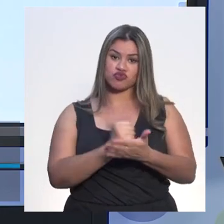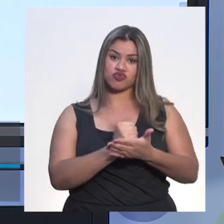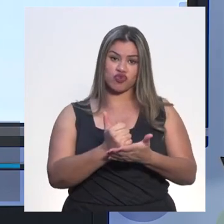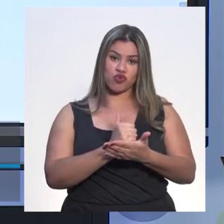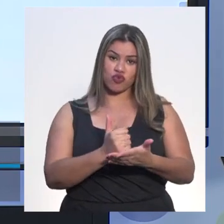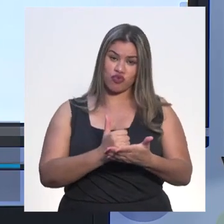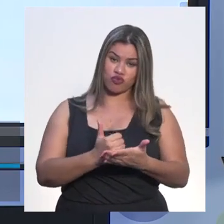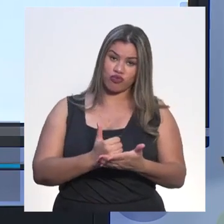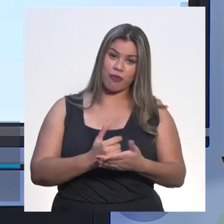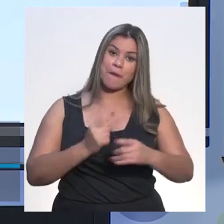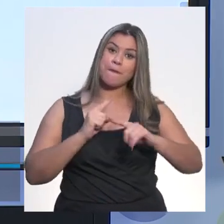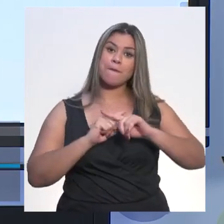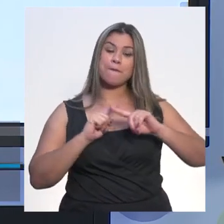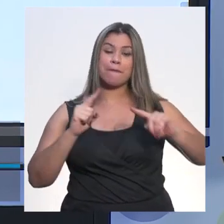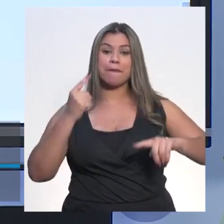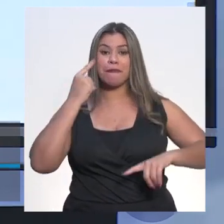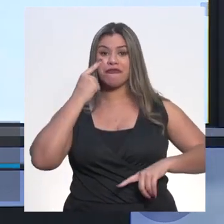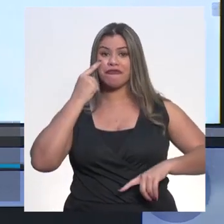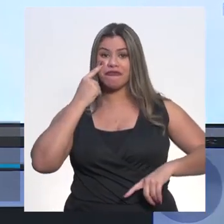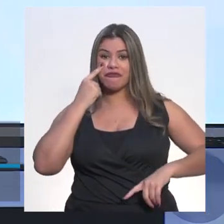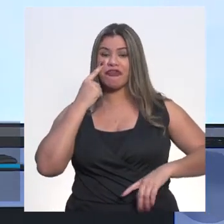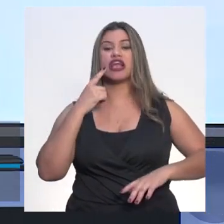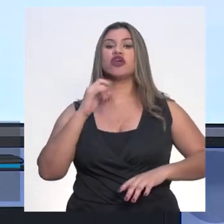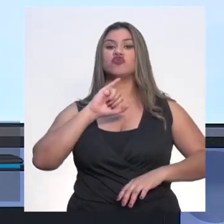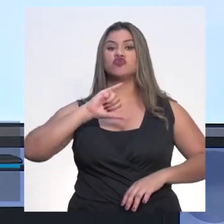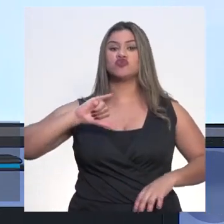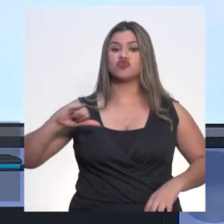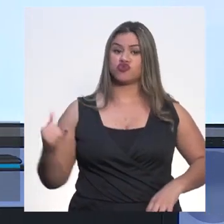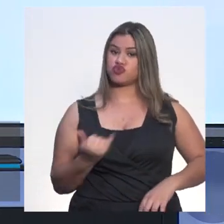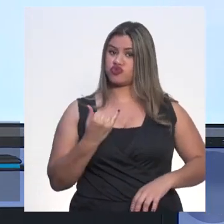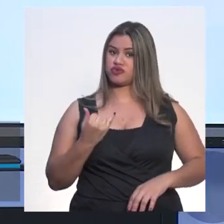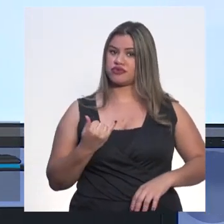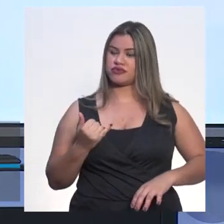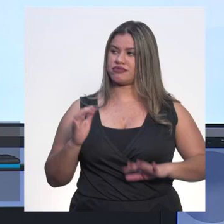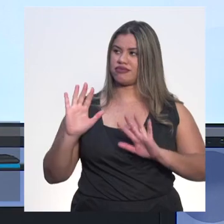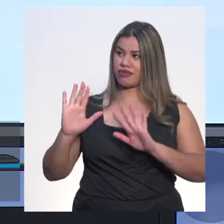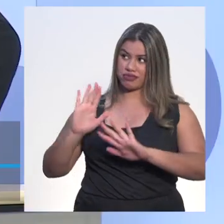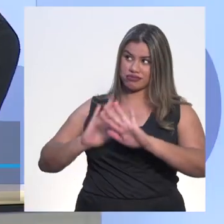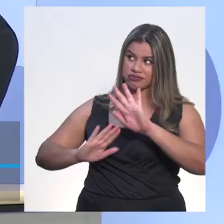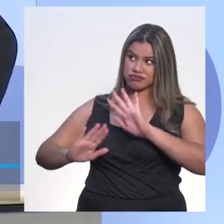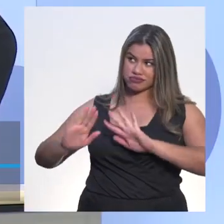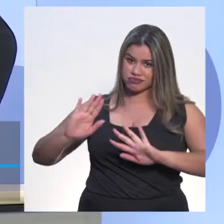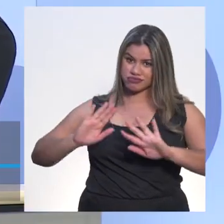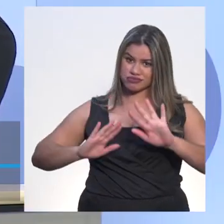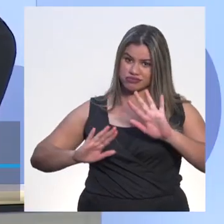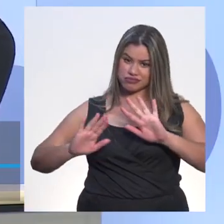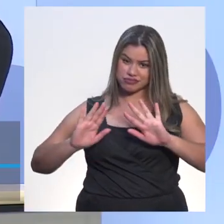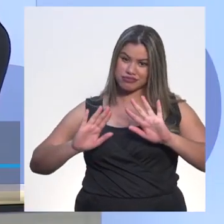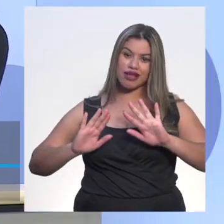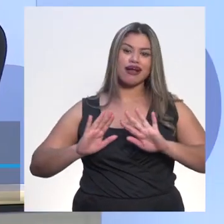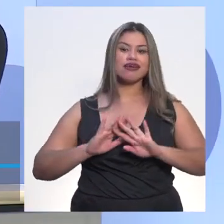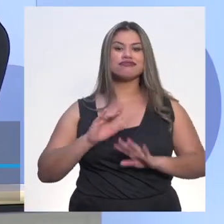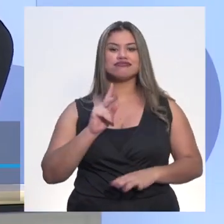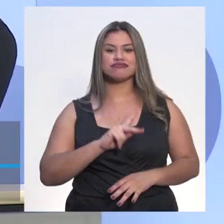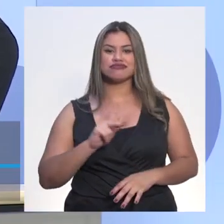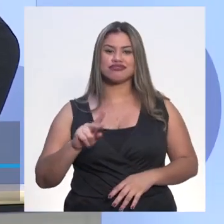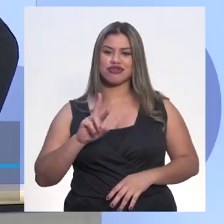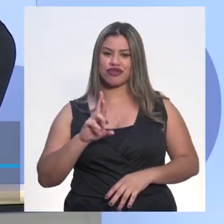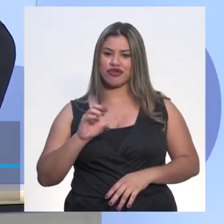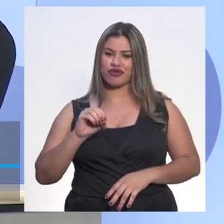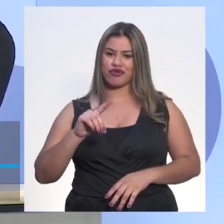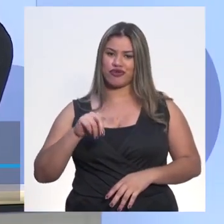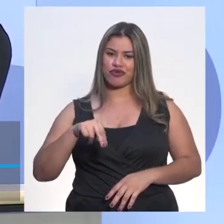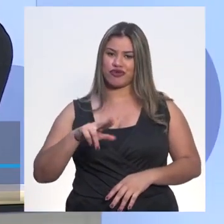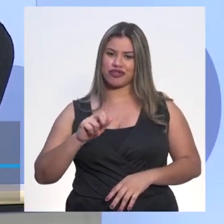divertir. Mas vamos entender o contexto do juro. Cuidado com o que você vai O falar. professor Ronaldo aqui, ó, colocou assim, ó. Eu sou um pouquinho